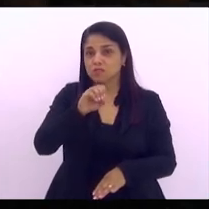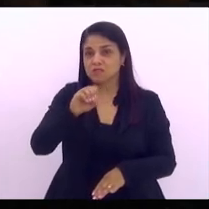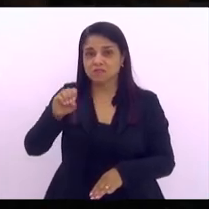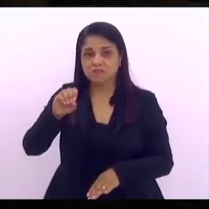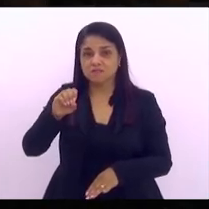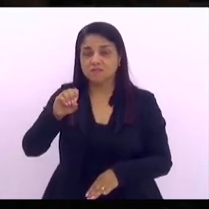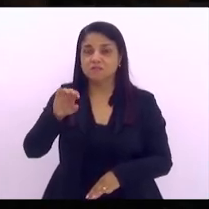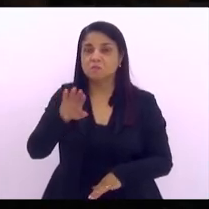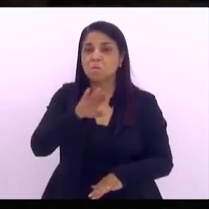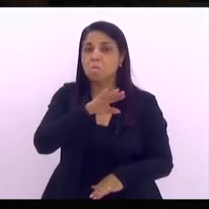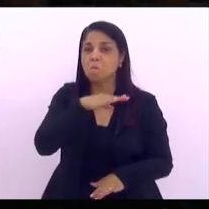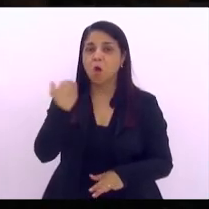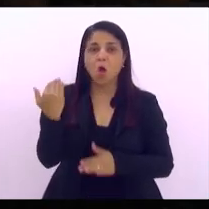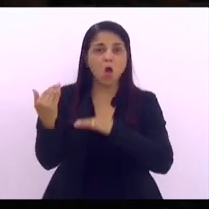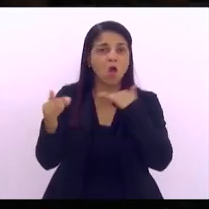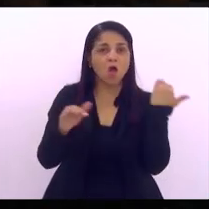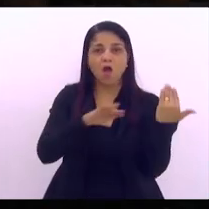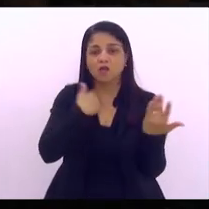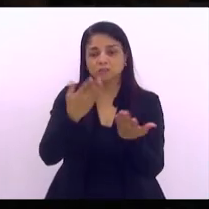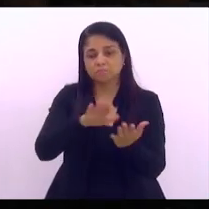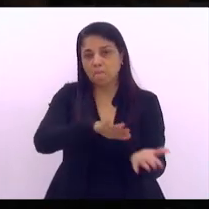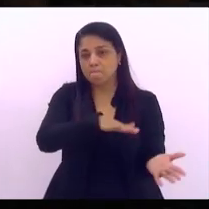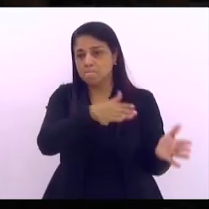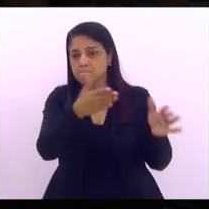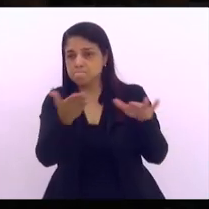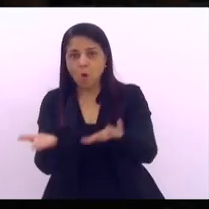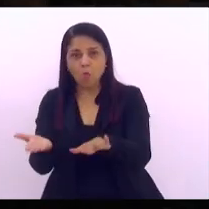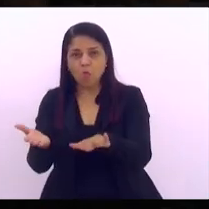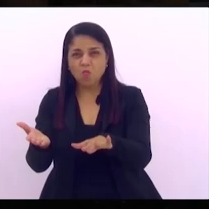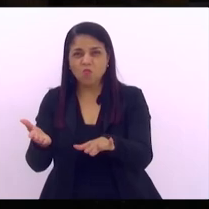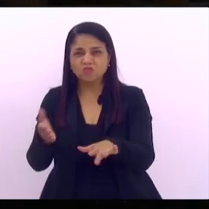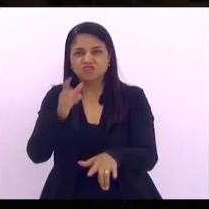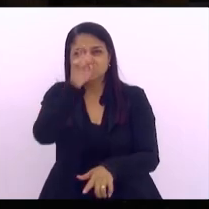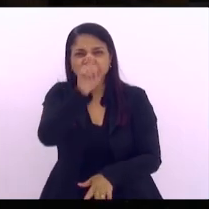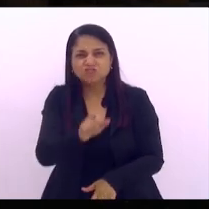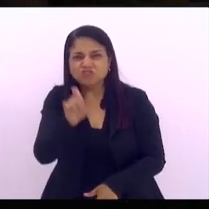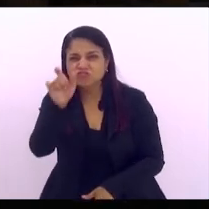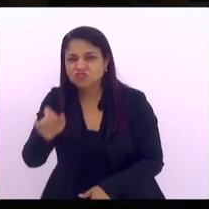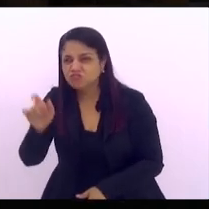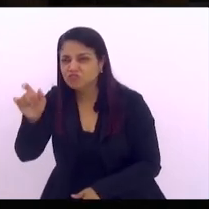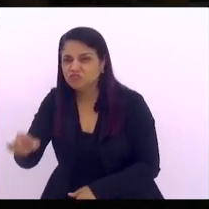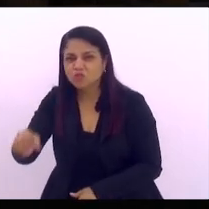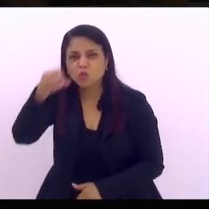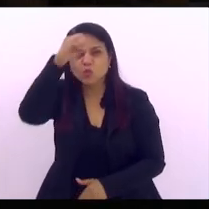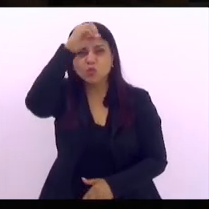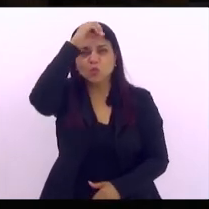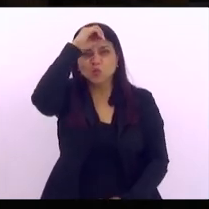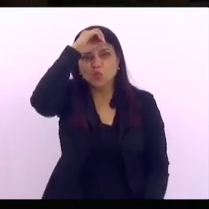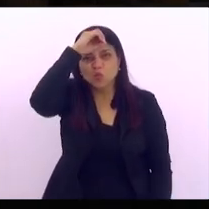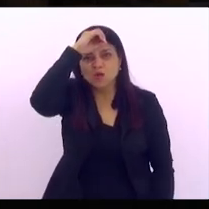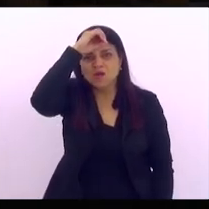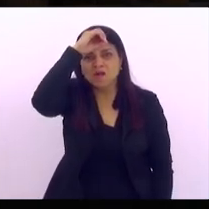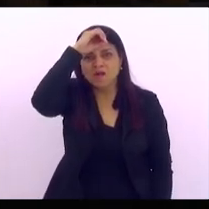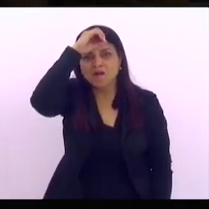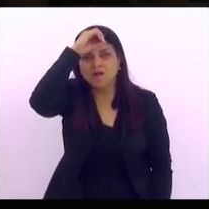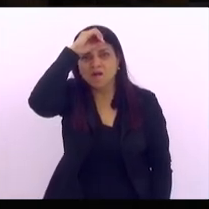mortes de gente totalmente inocente.